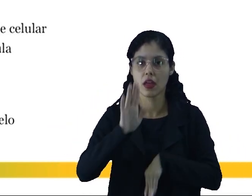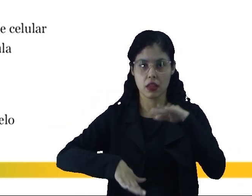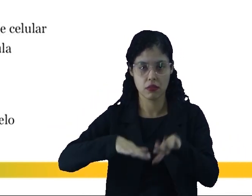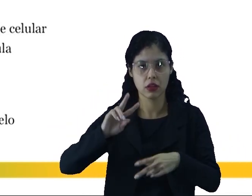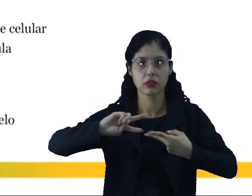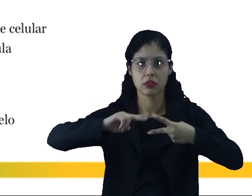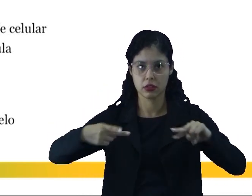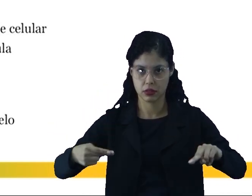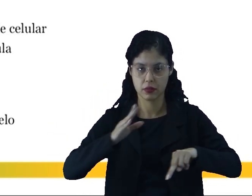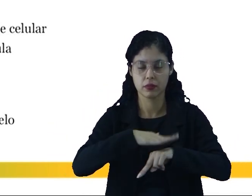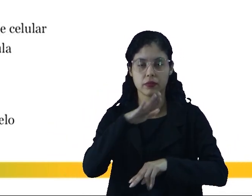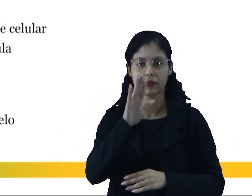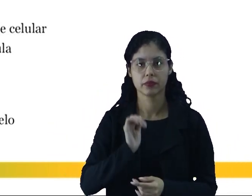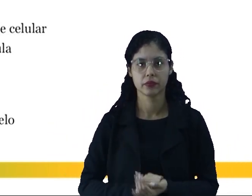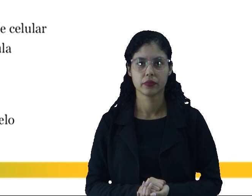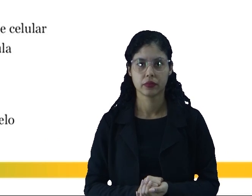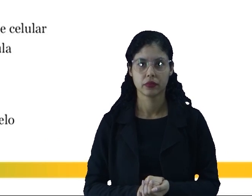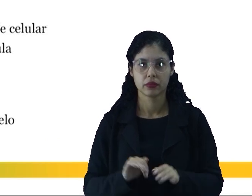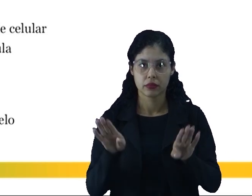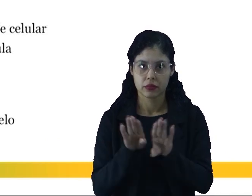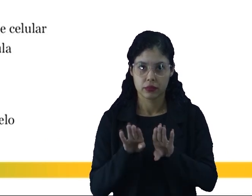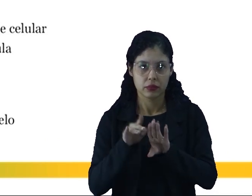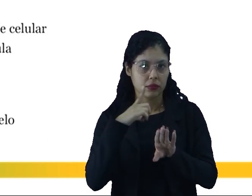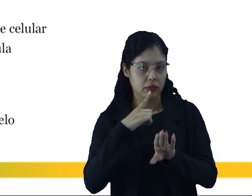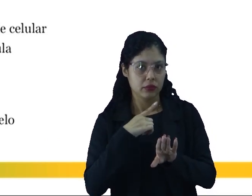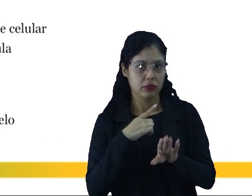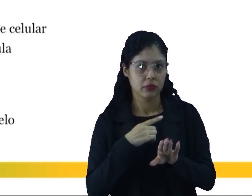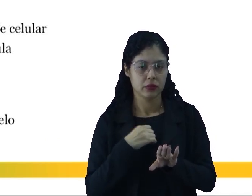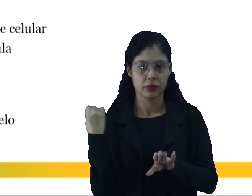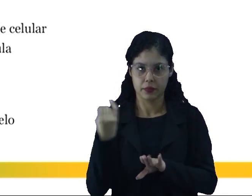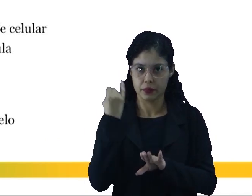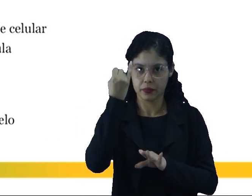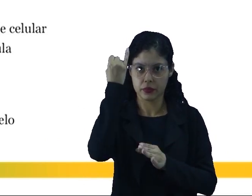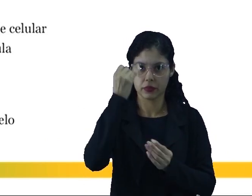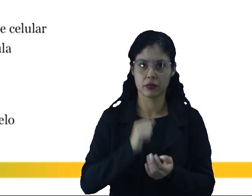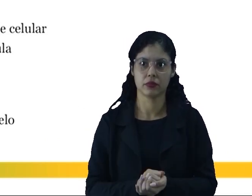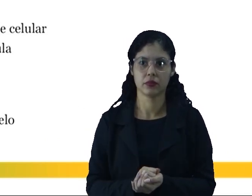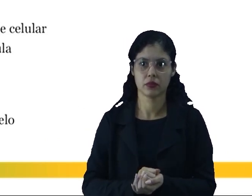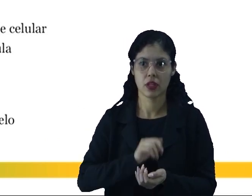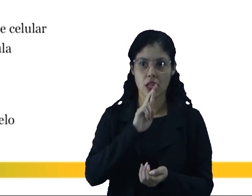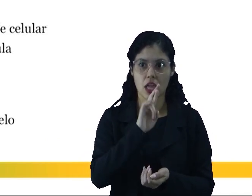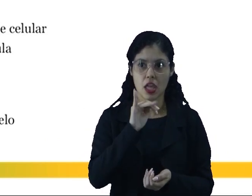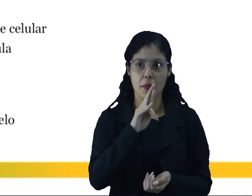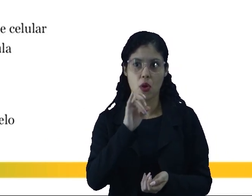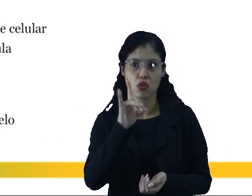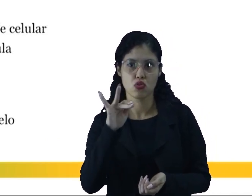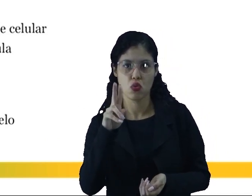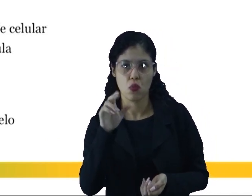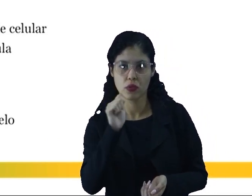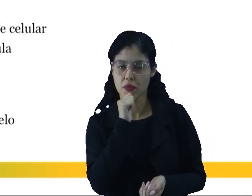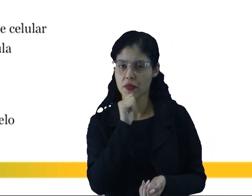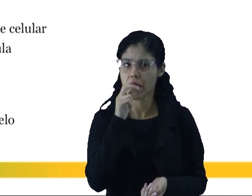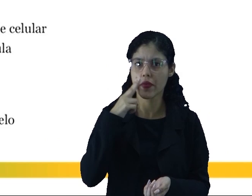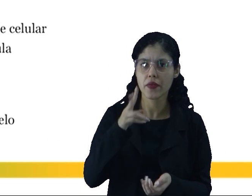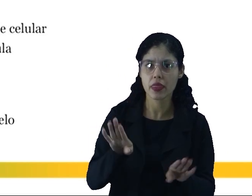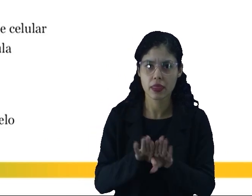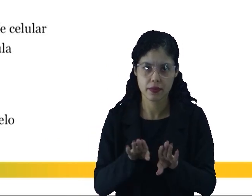vezes DNA. E a gente vai ter uma porção muito importante que são os ribossomos. Então a gente vai ver